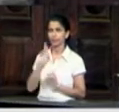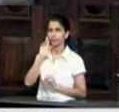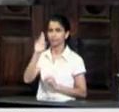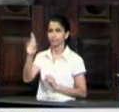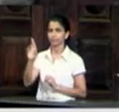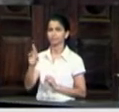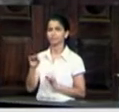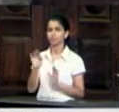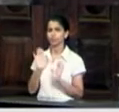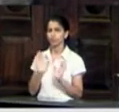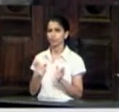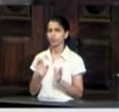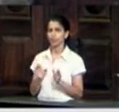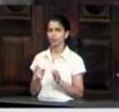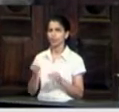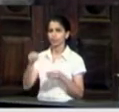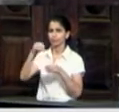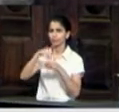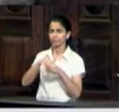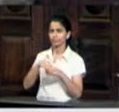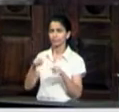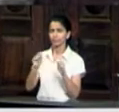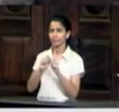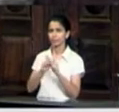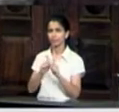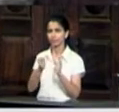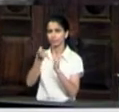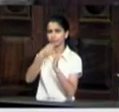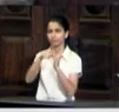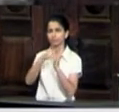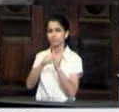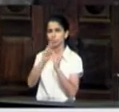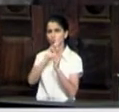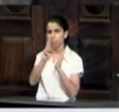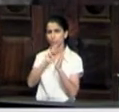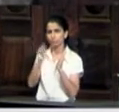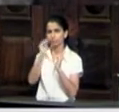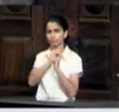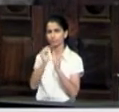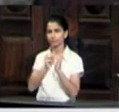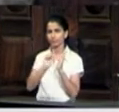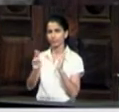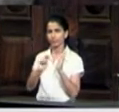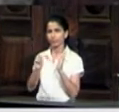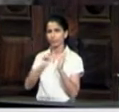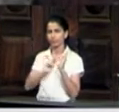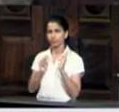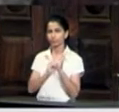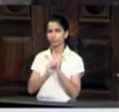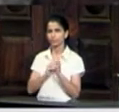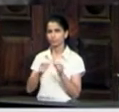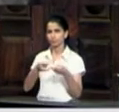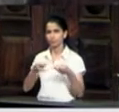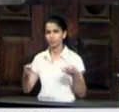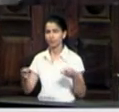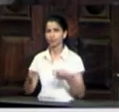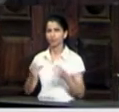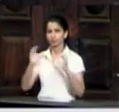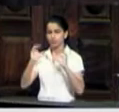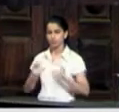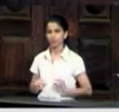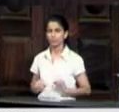dos envolvidos e trabalhavam fazendo cadastros do Cheque Cidadão sem que fossem respeitados os critérios